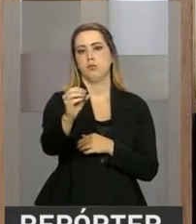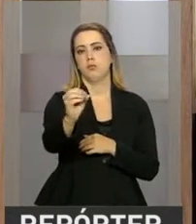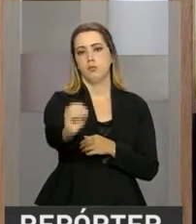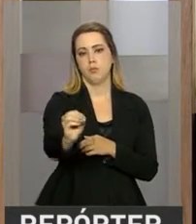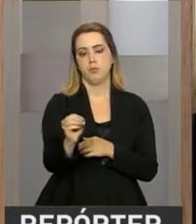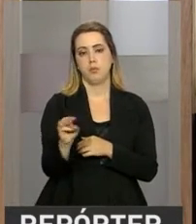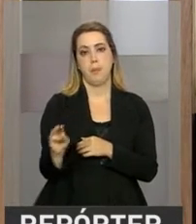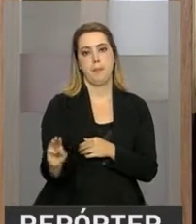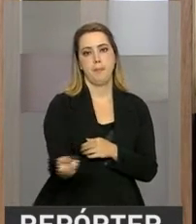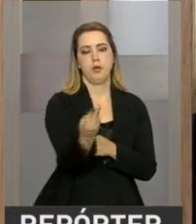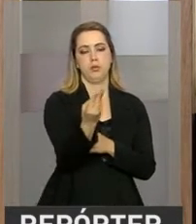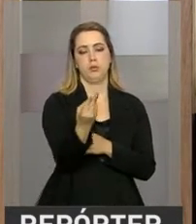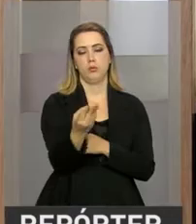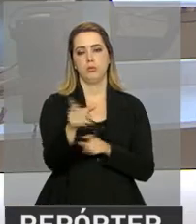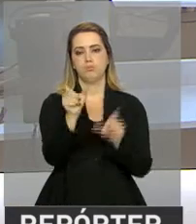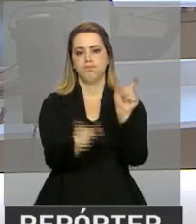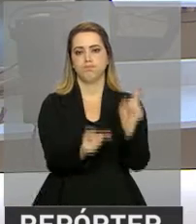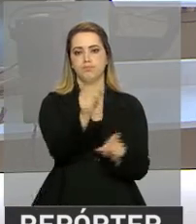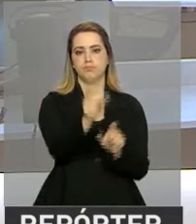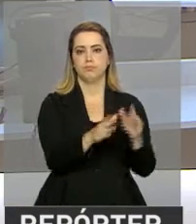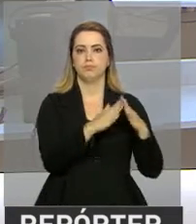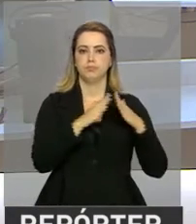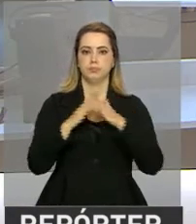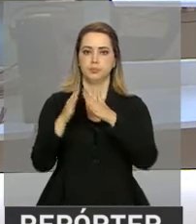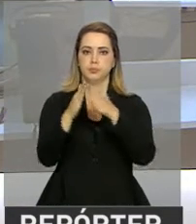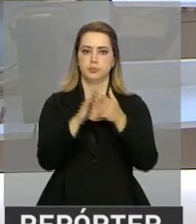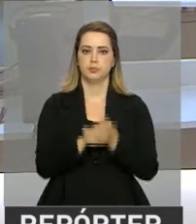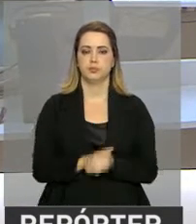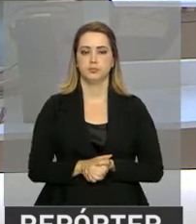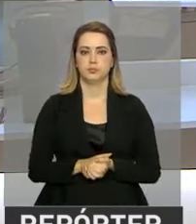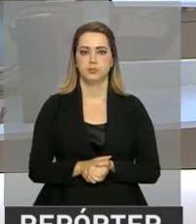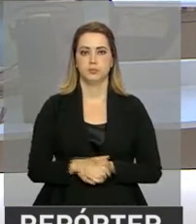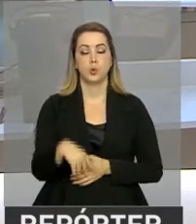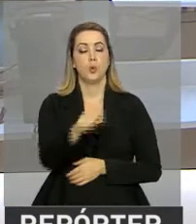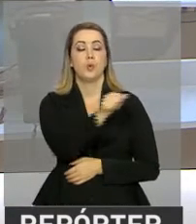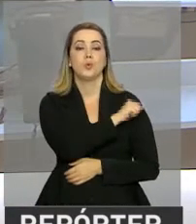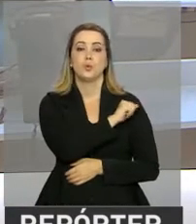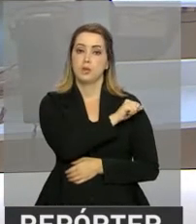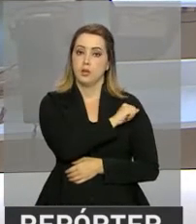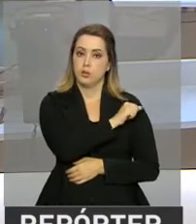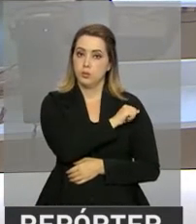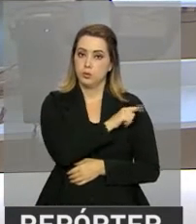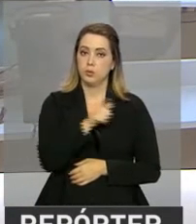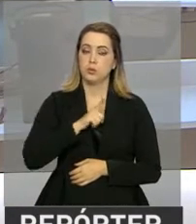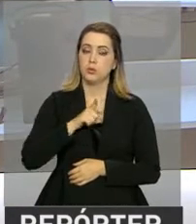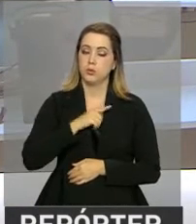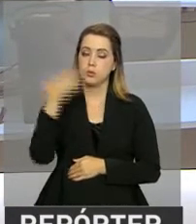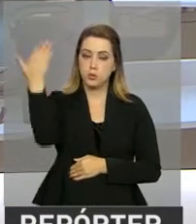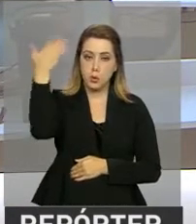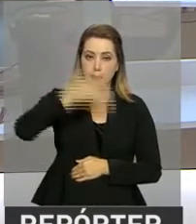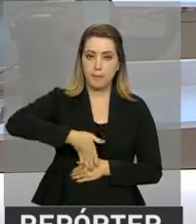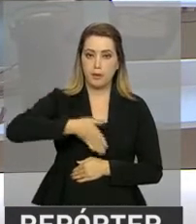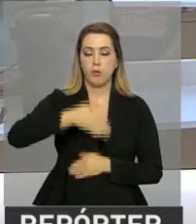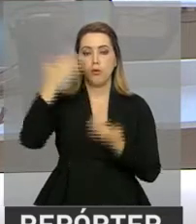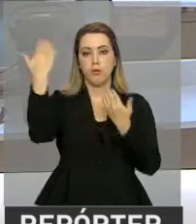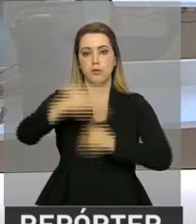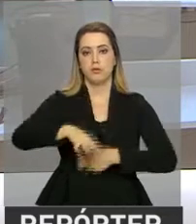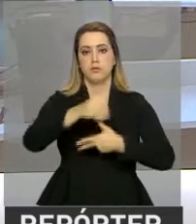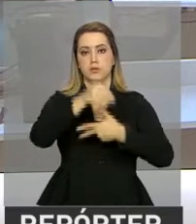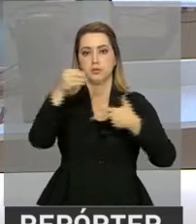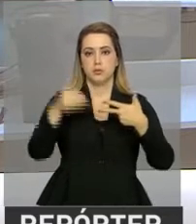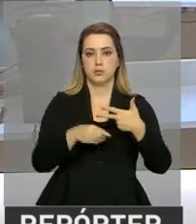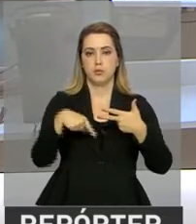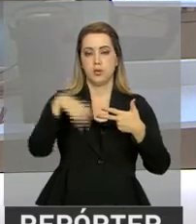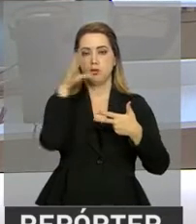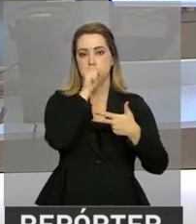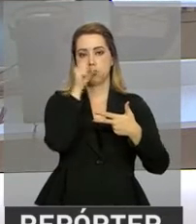milhões de habitantes os alunos que fariam o enem neste fim de semana em escolas que estão ocupadas terão